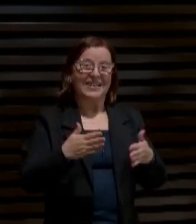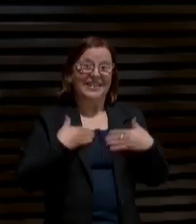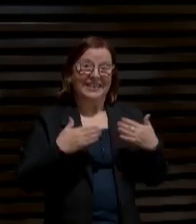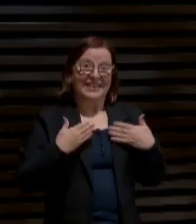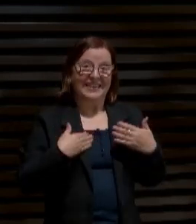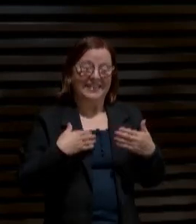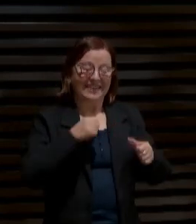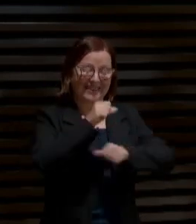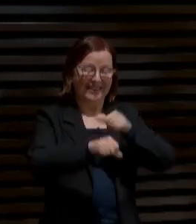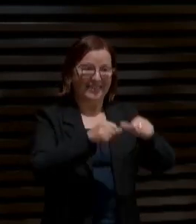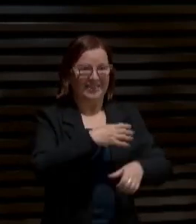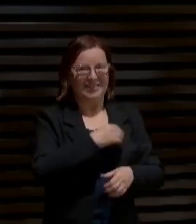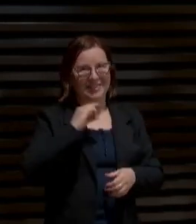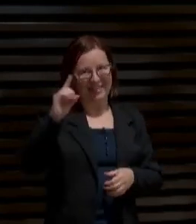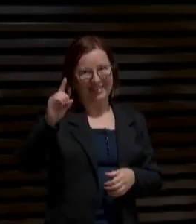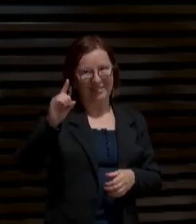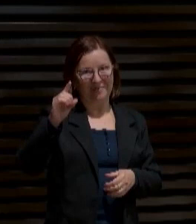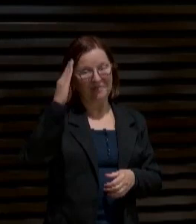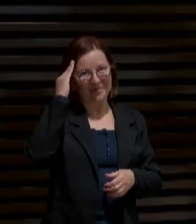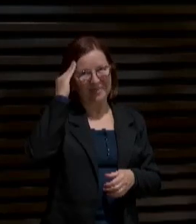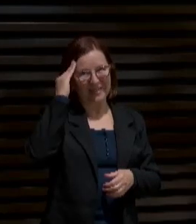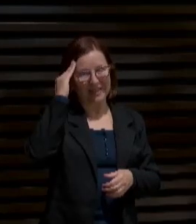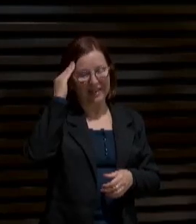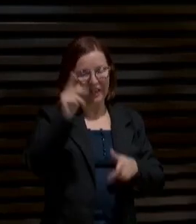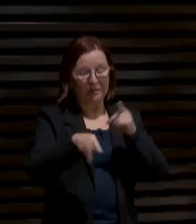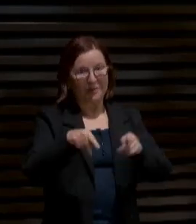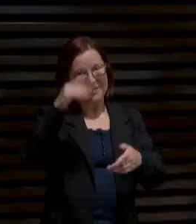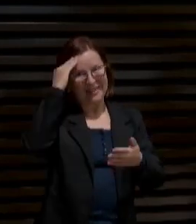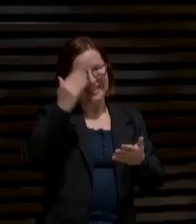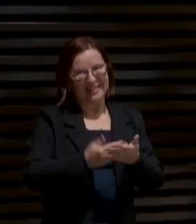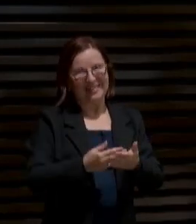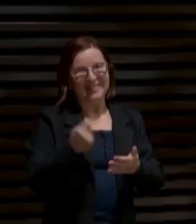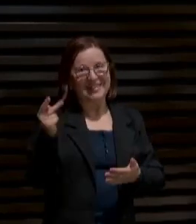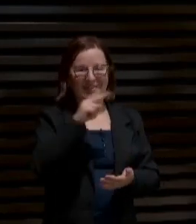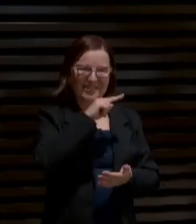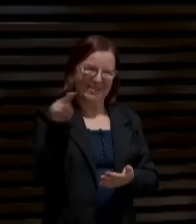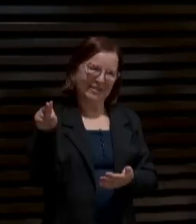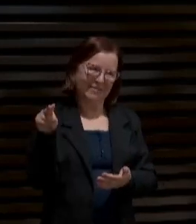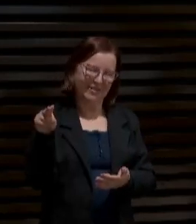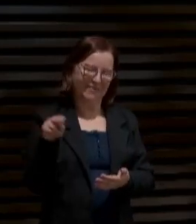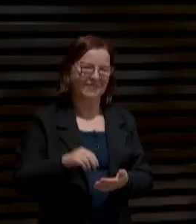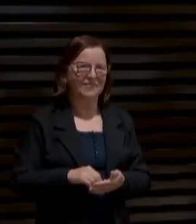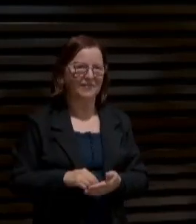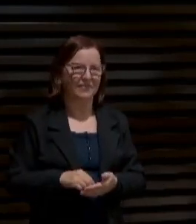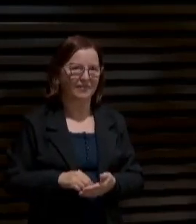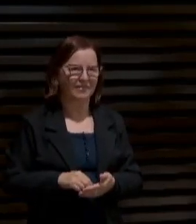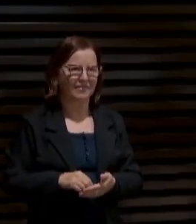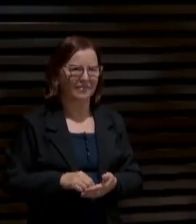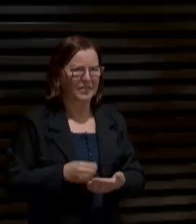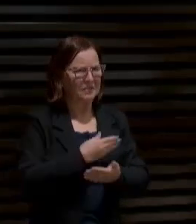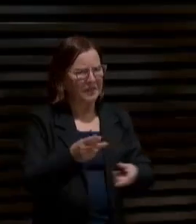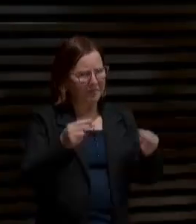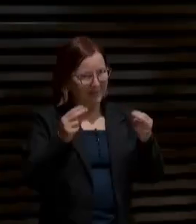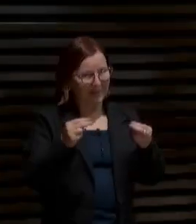serem feitos filhos de Deus a saber aos que creem no seu nome meu irmão vocês percebe que